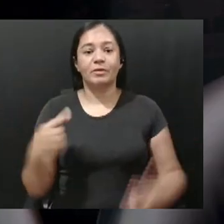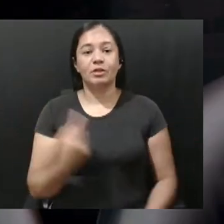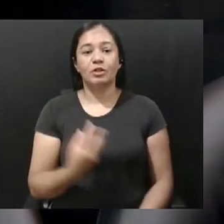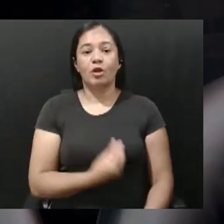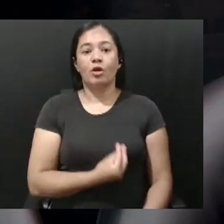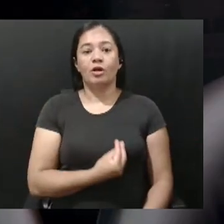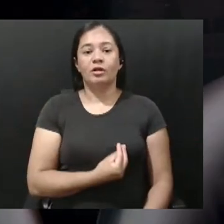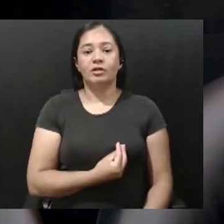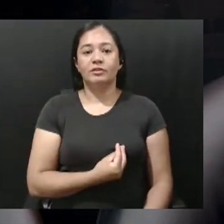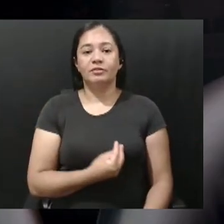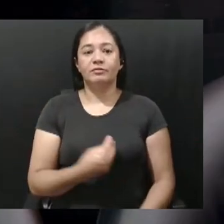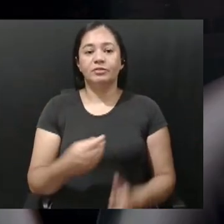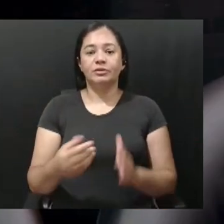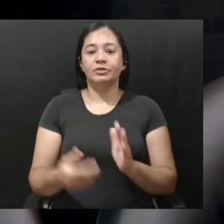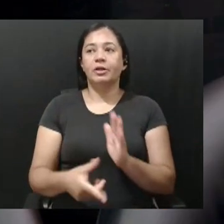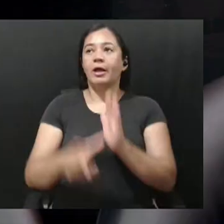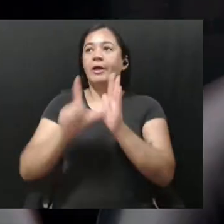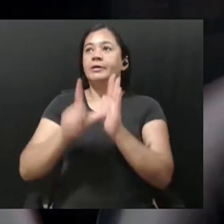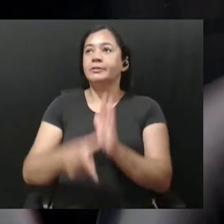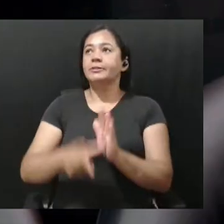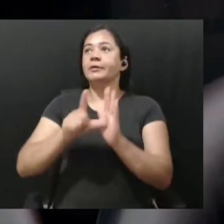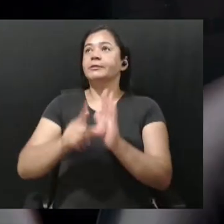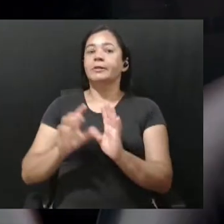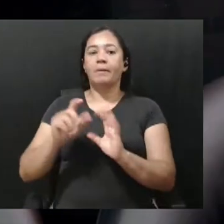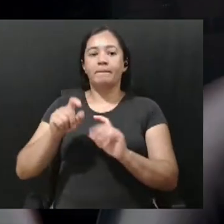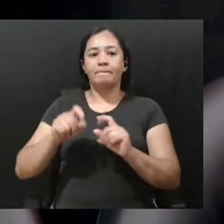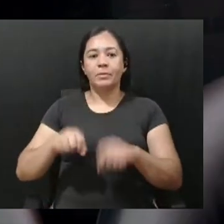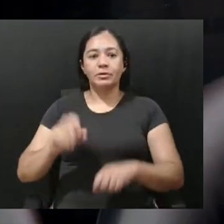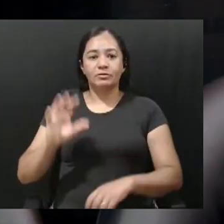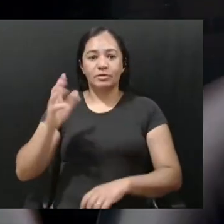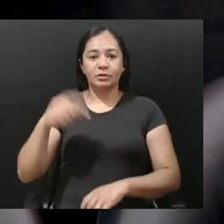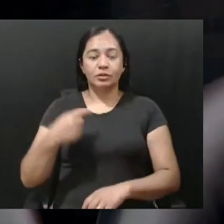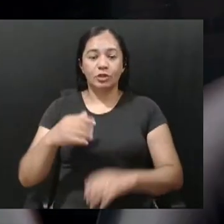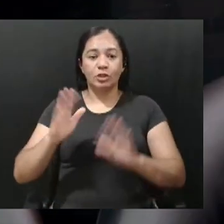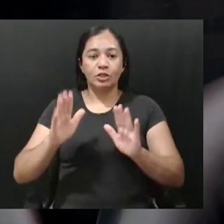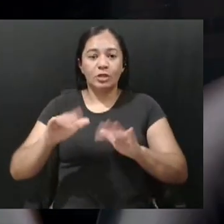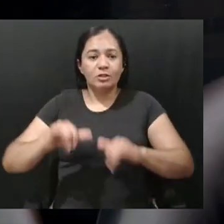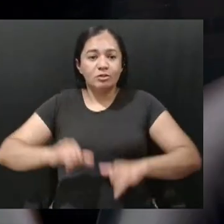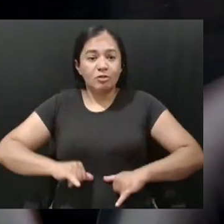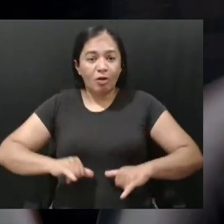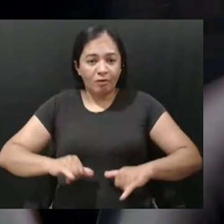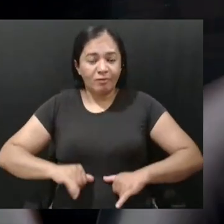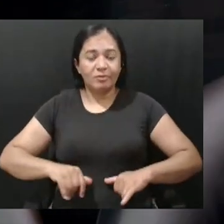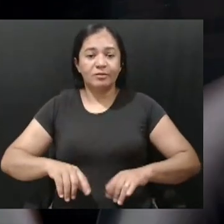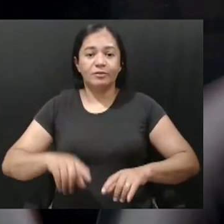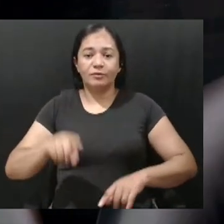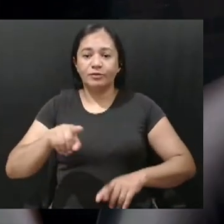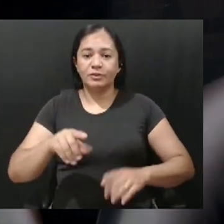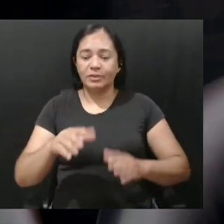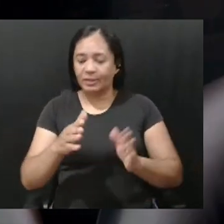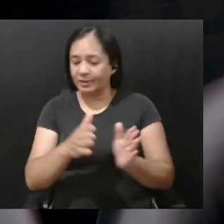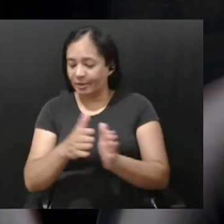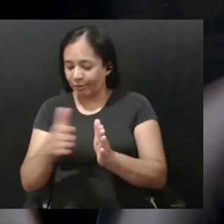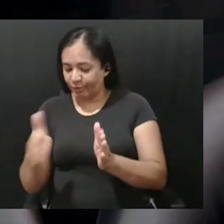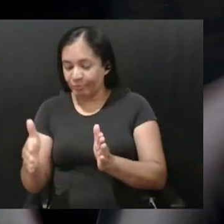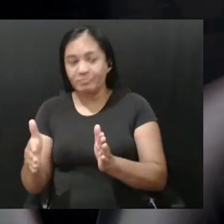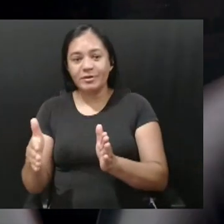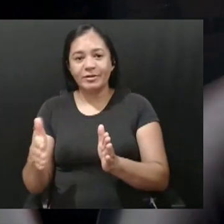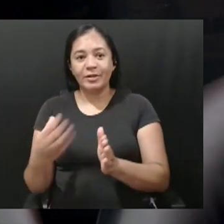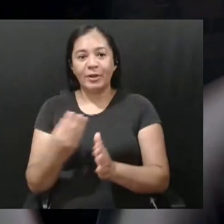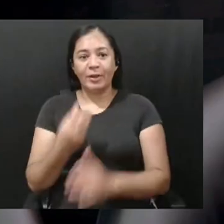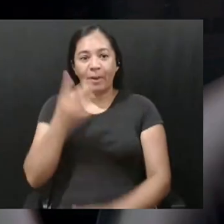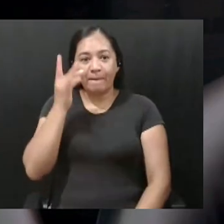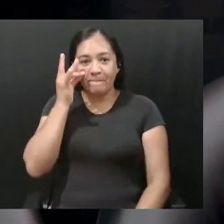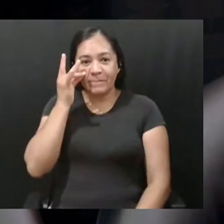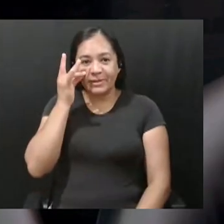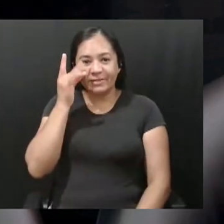do que pode acontecer e a gente sofre muito pelo que já aconteceu. Quando você está naquele momento, quando você está presente naquele momento, você consegue aproveitar as